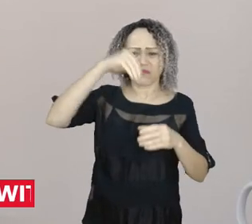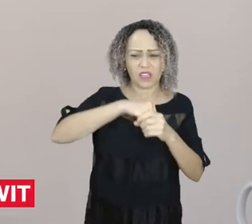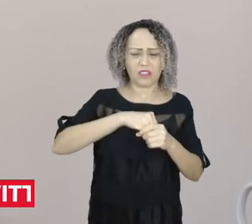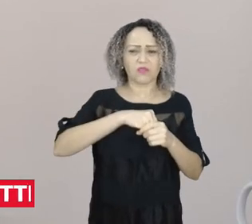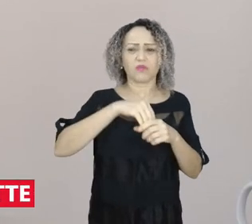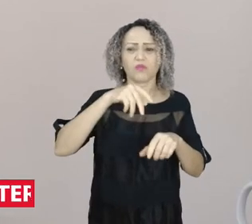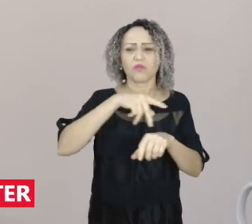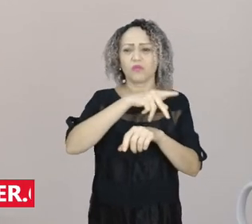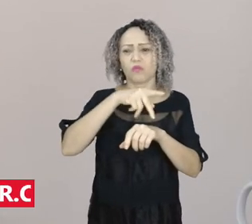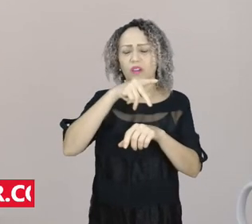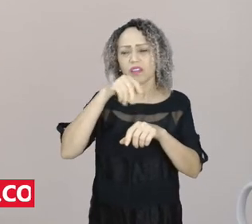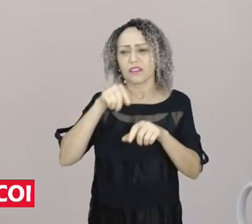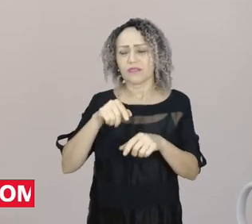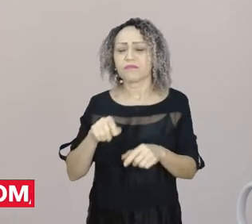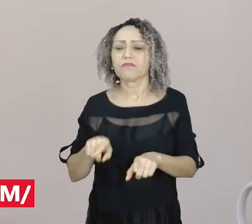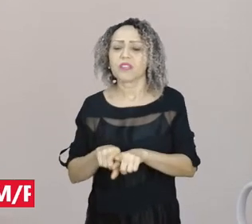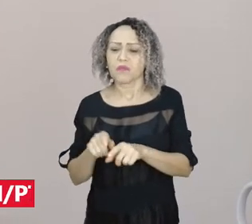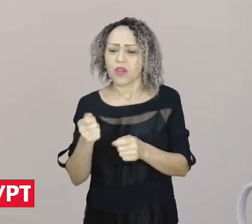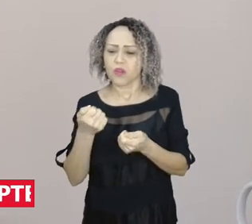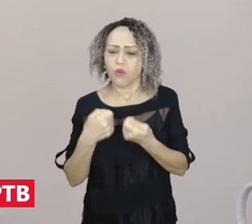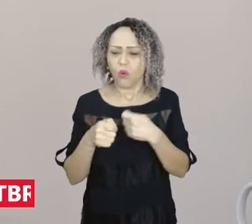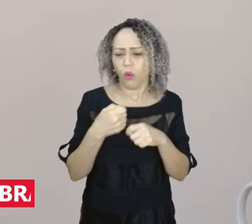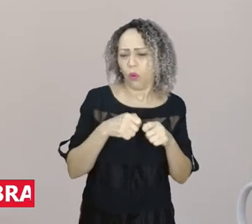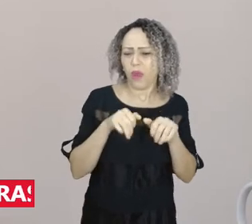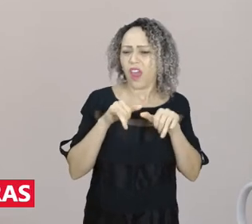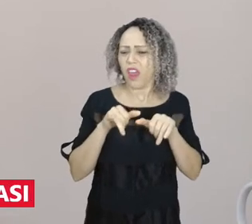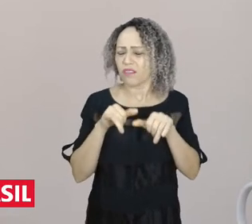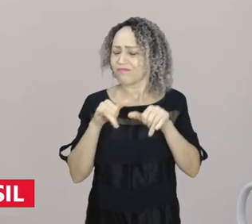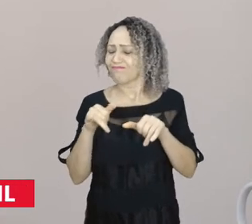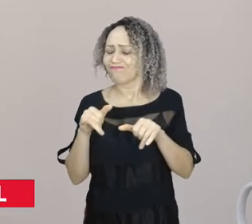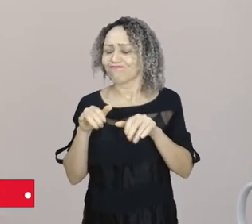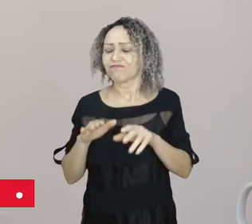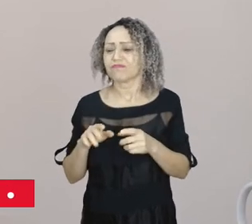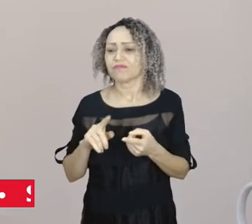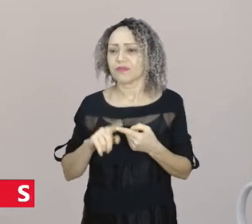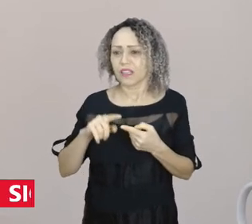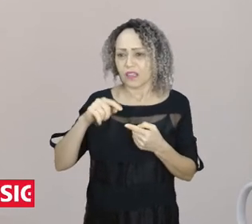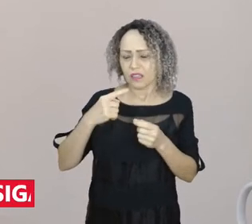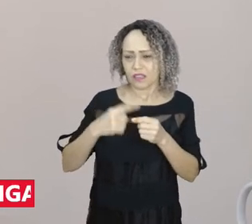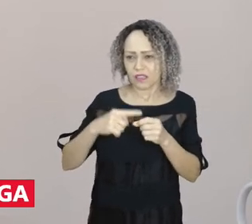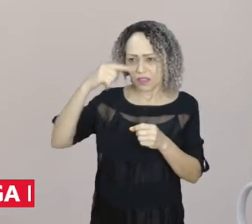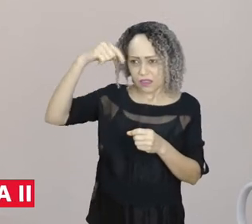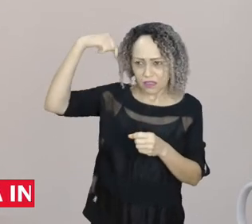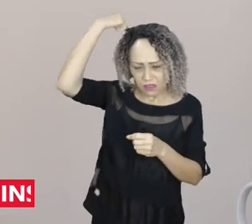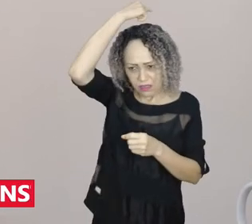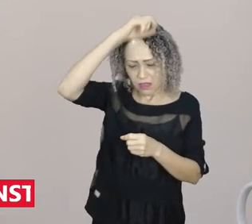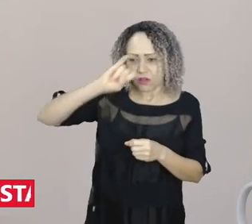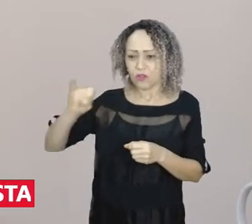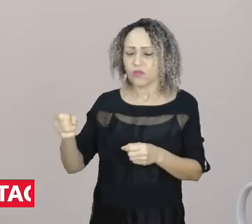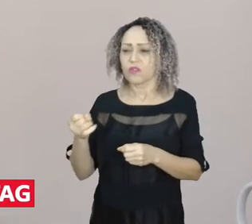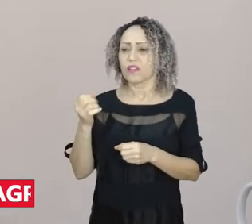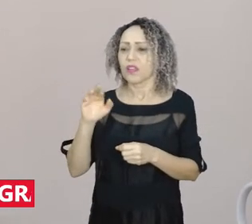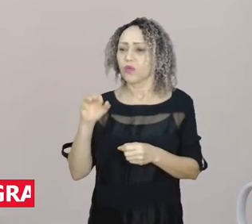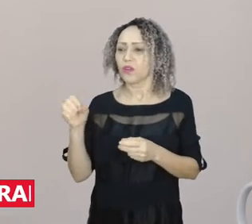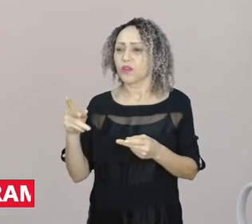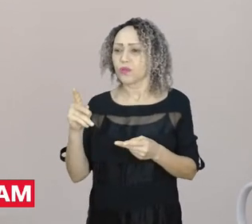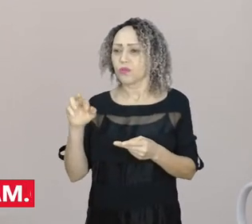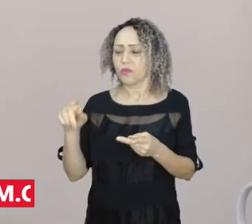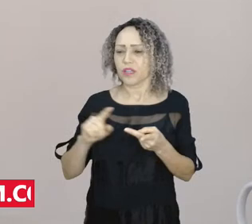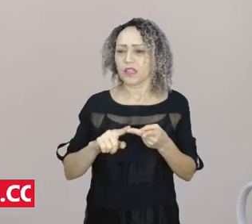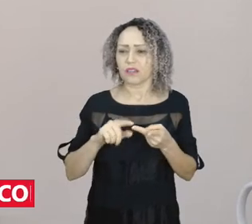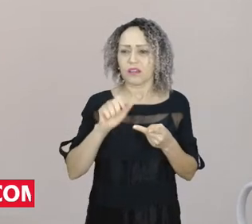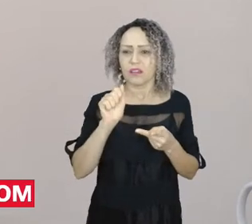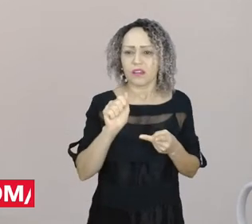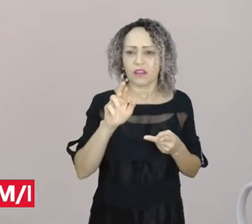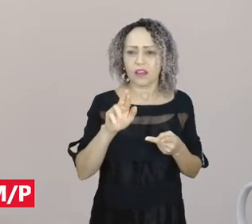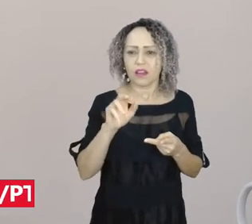comércio, também é muito importante em São Paulo. São José do Rio Preto, Araçatuba, Presidente Prudente, Ribeirão Preto, Araraquara,